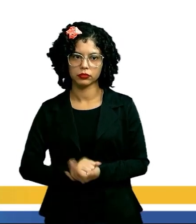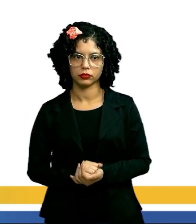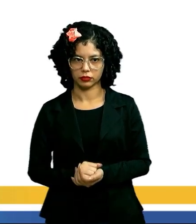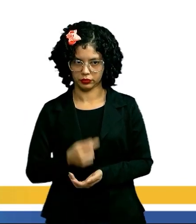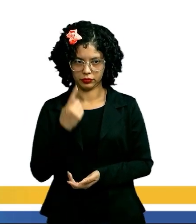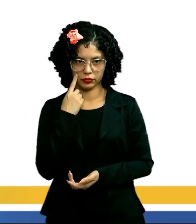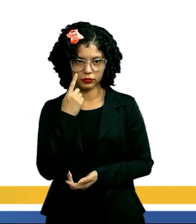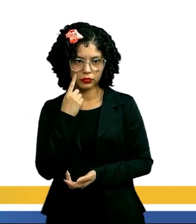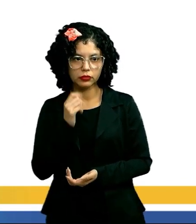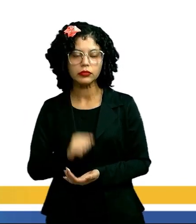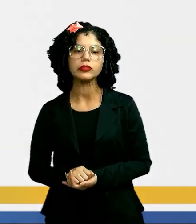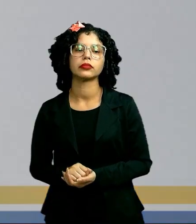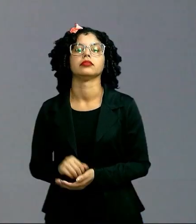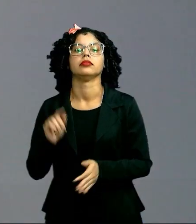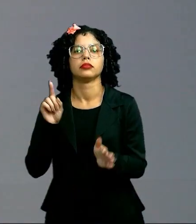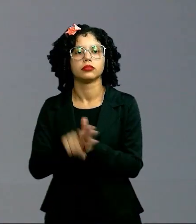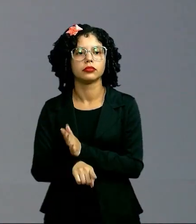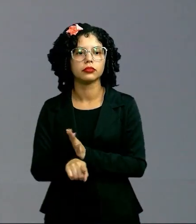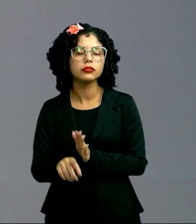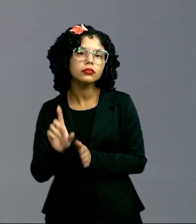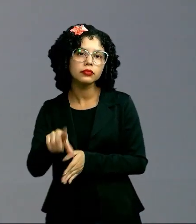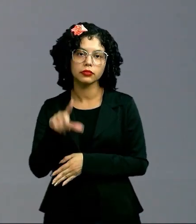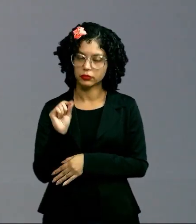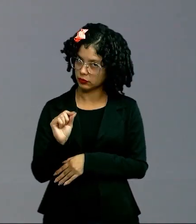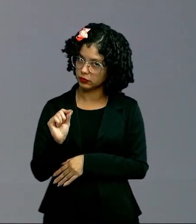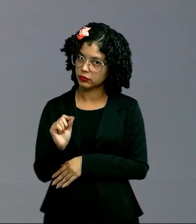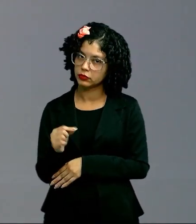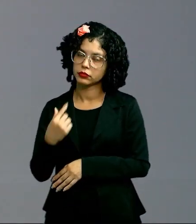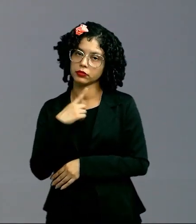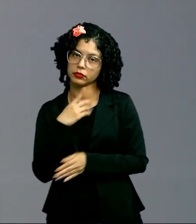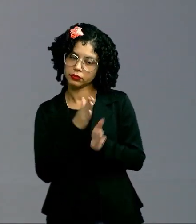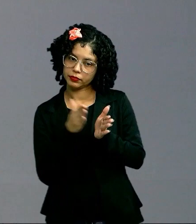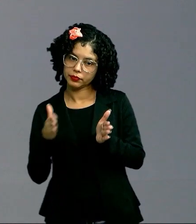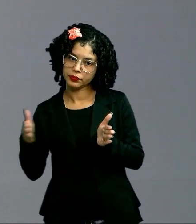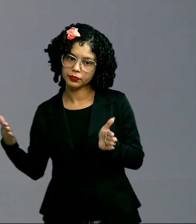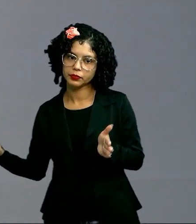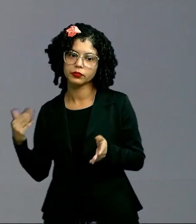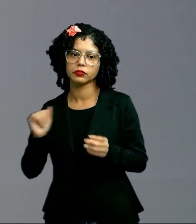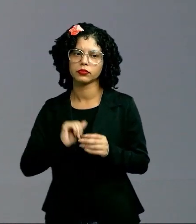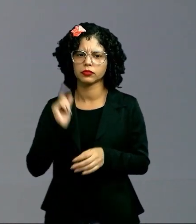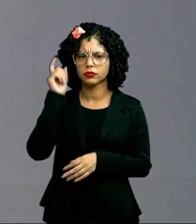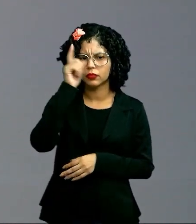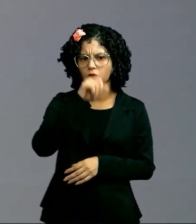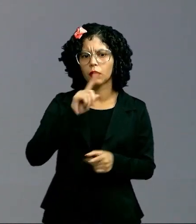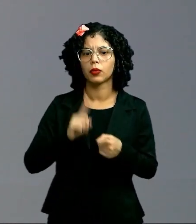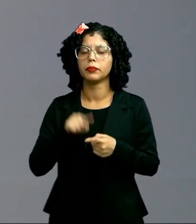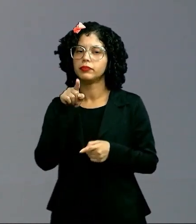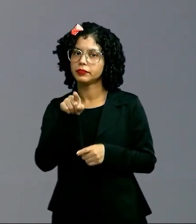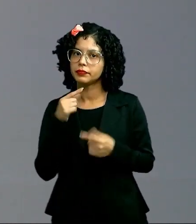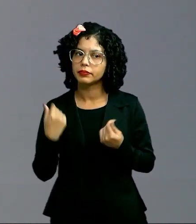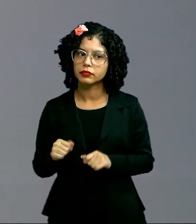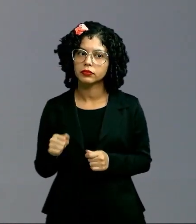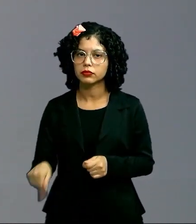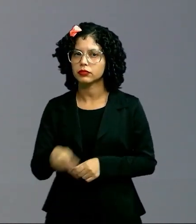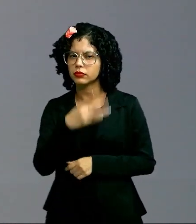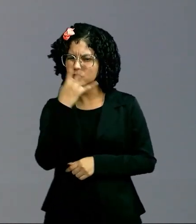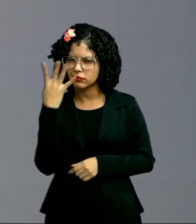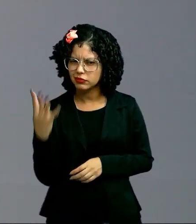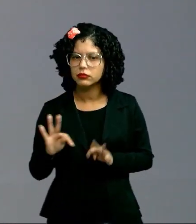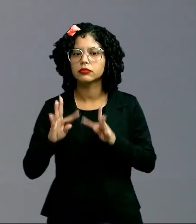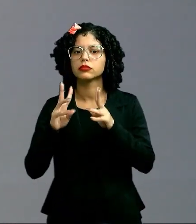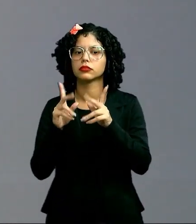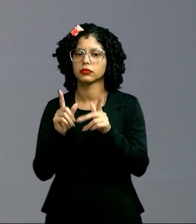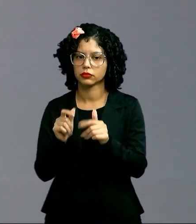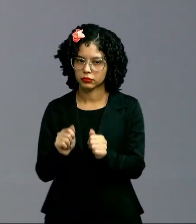C23H19N7O6. Olha só, esse tipo de alternativa de distrator, ele é bastante complicado porque você tem que contar todos os átomos